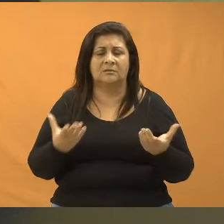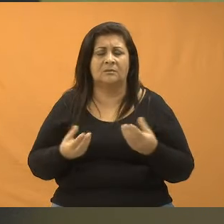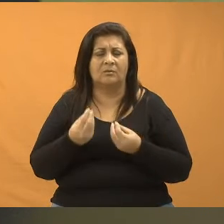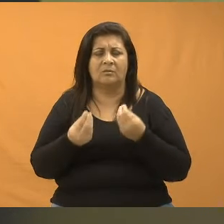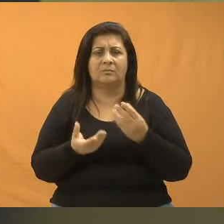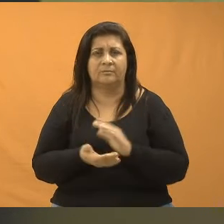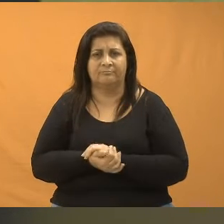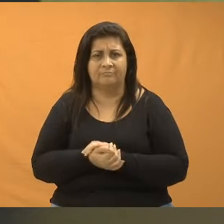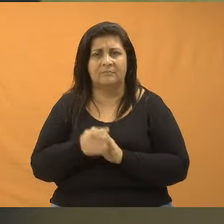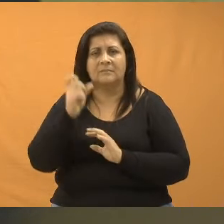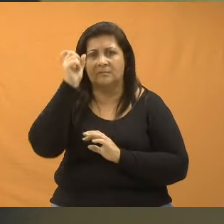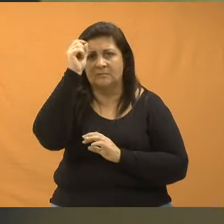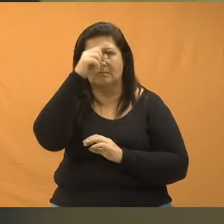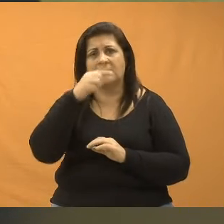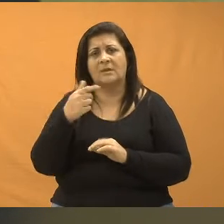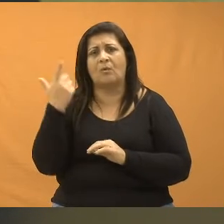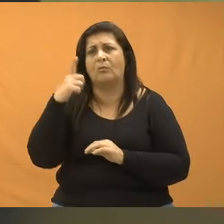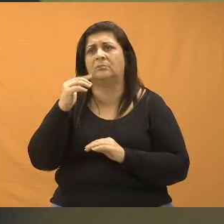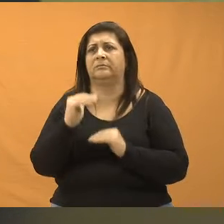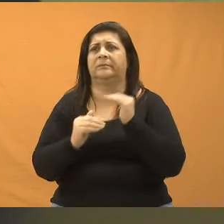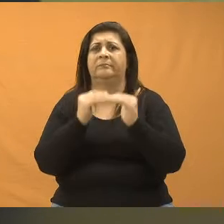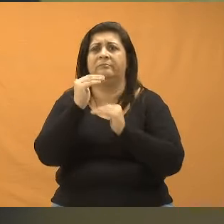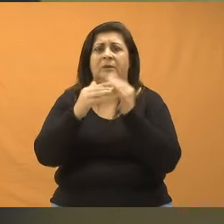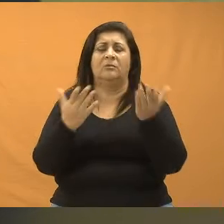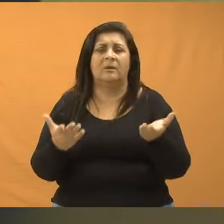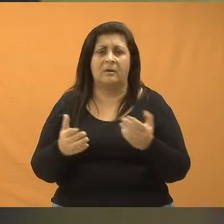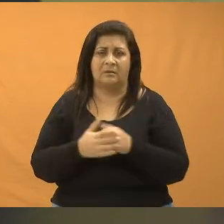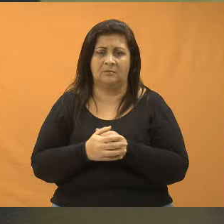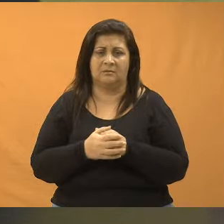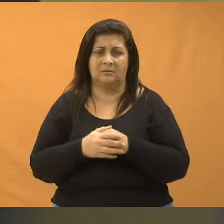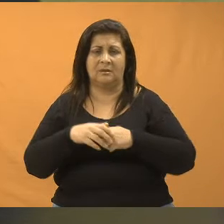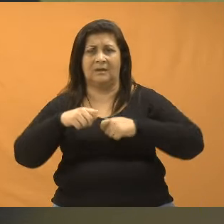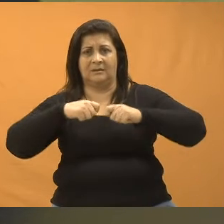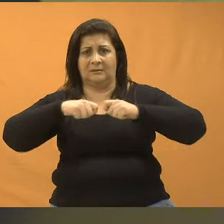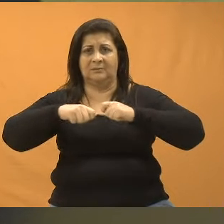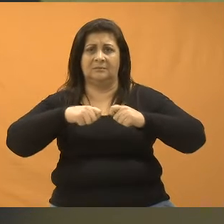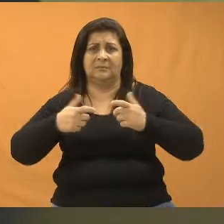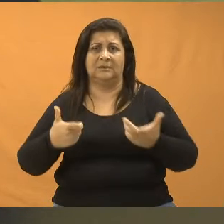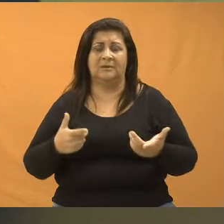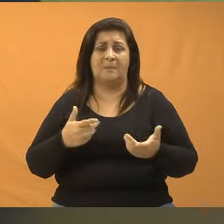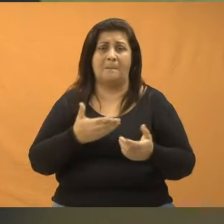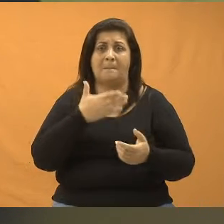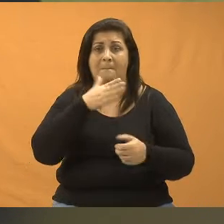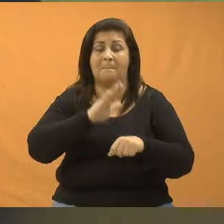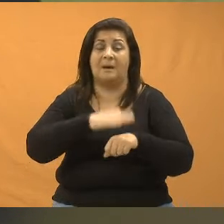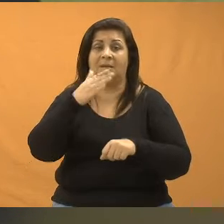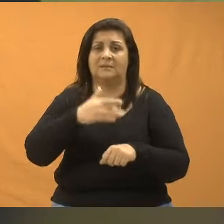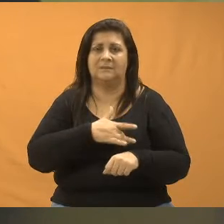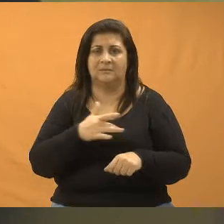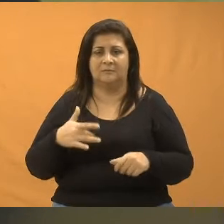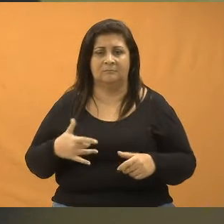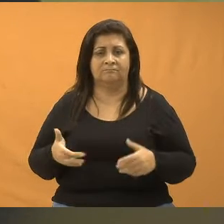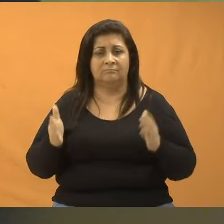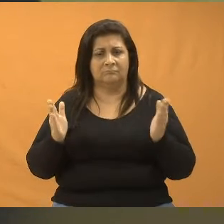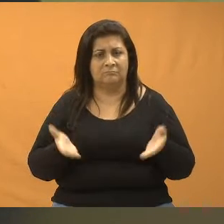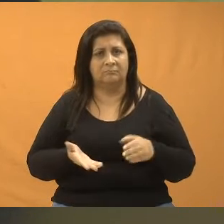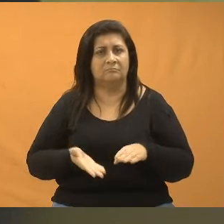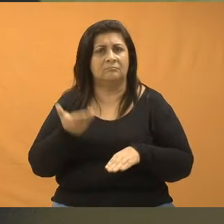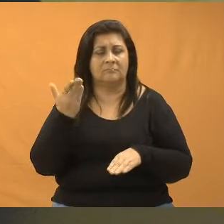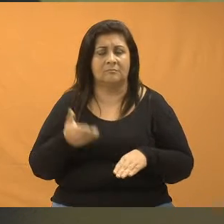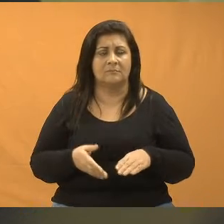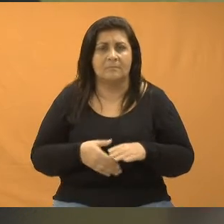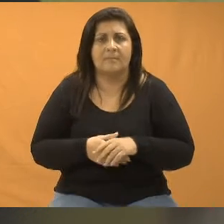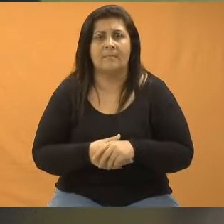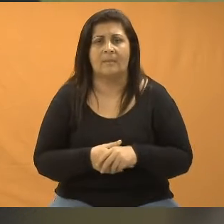receita, é muito difícil você administrar um aumento do gasto de saúde. Então, a gente já teve um aumento considerável, né,